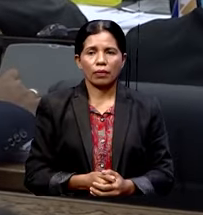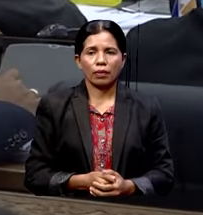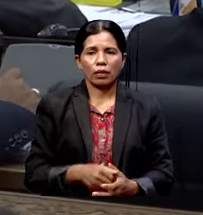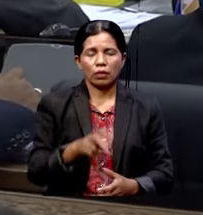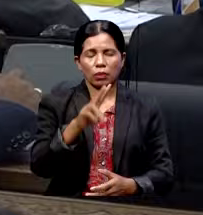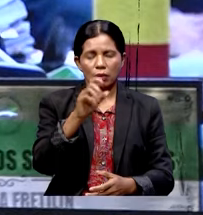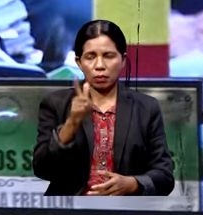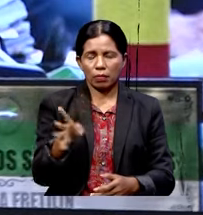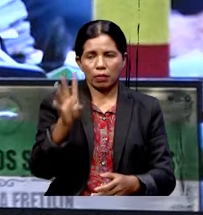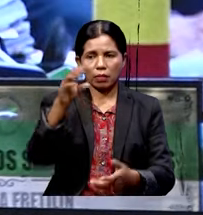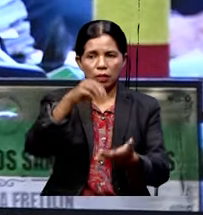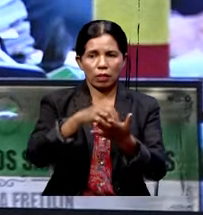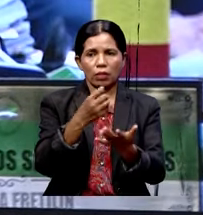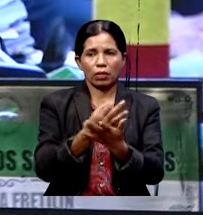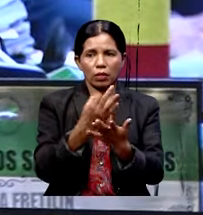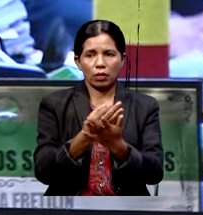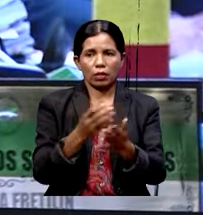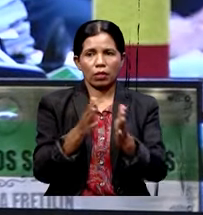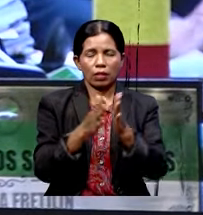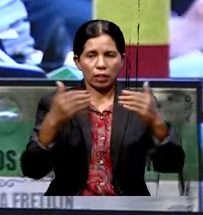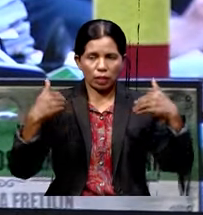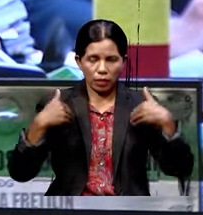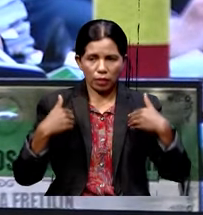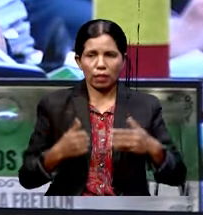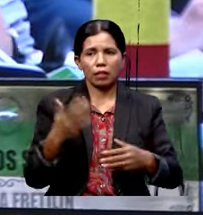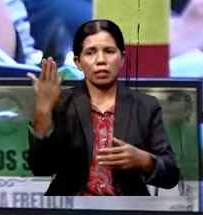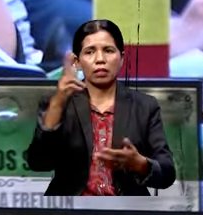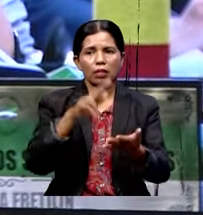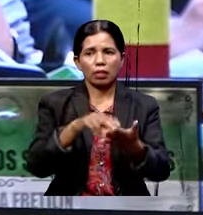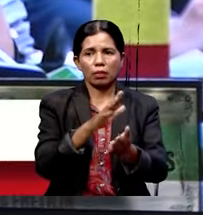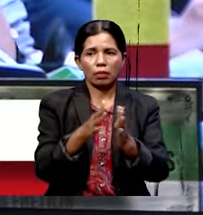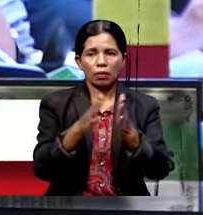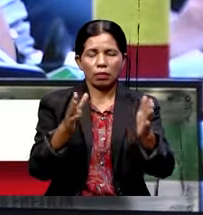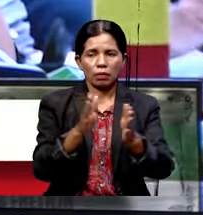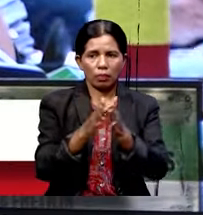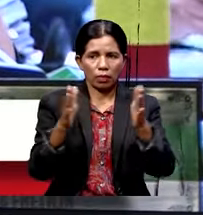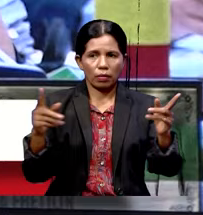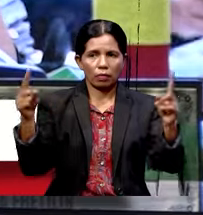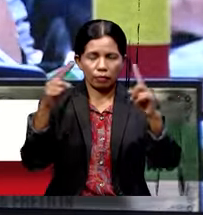2024, né? A alocação orçamento na Bema Iha e acresce muito ano